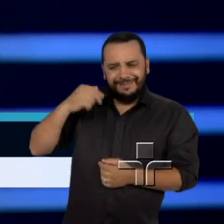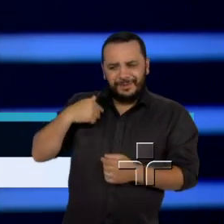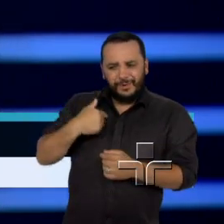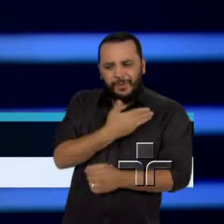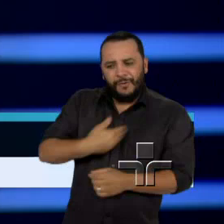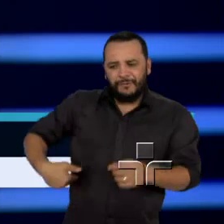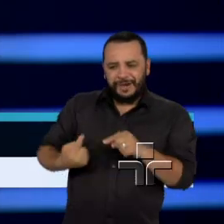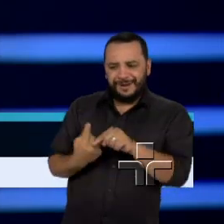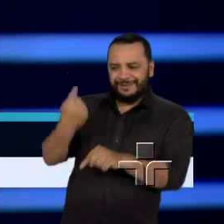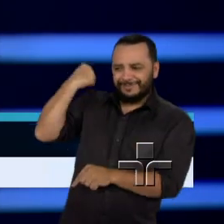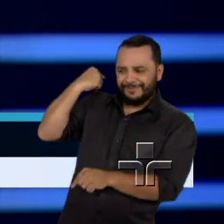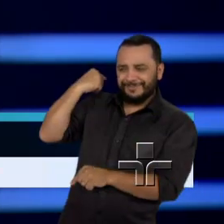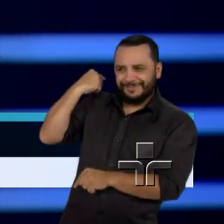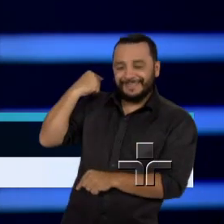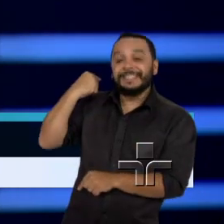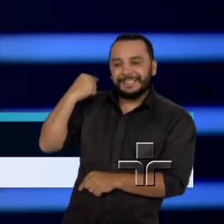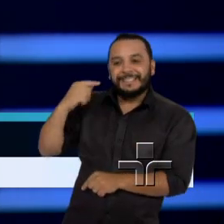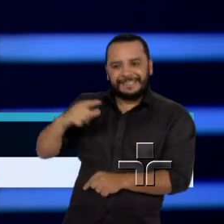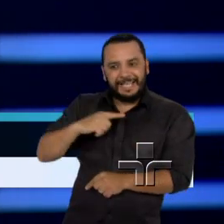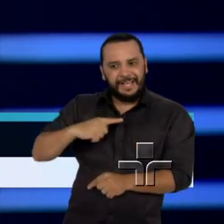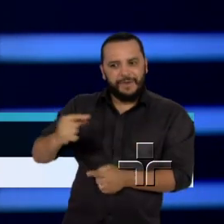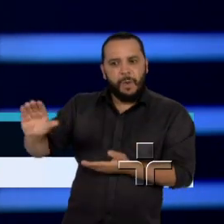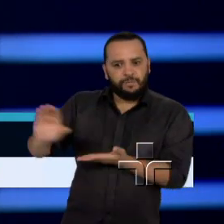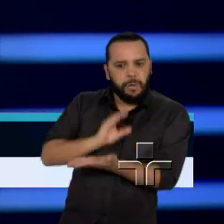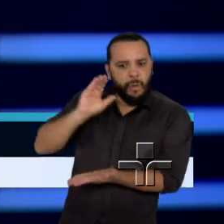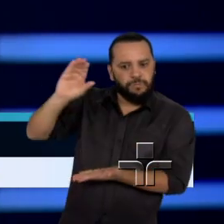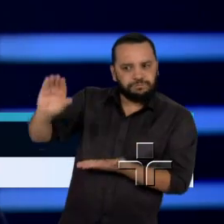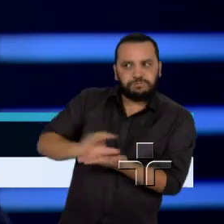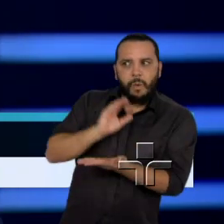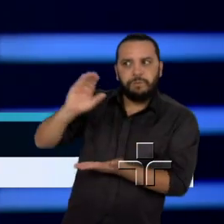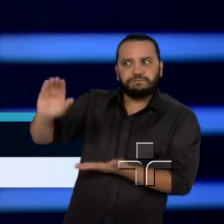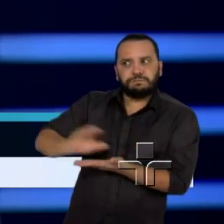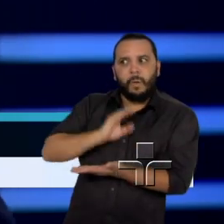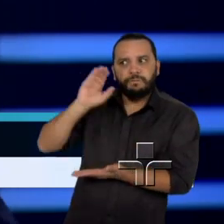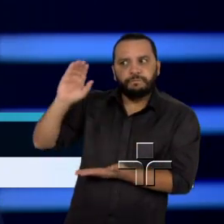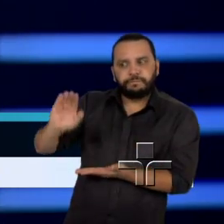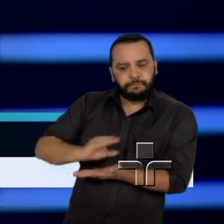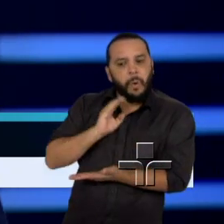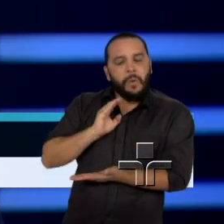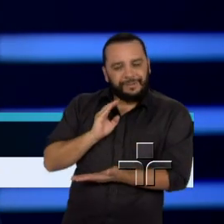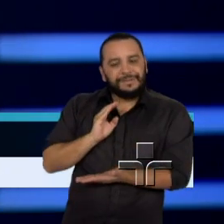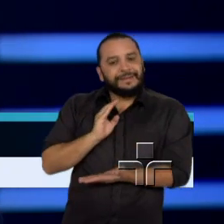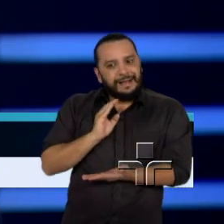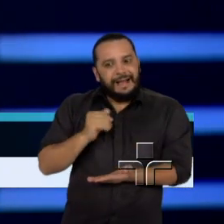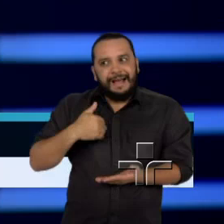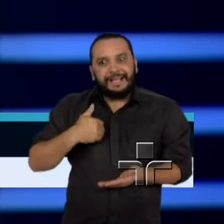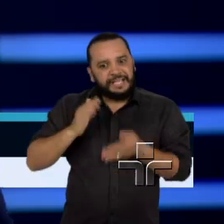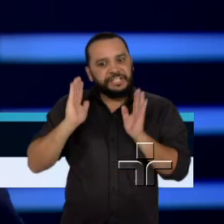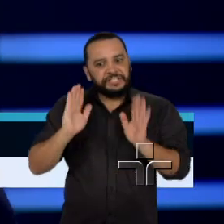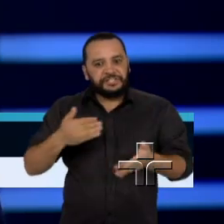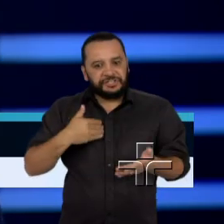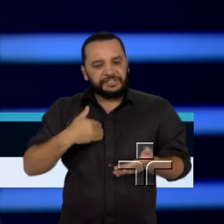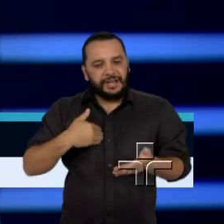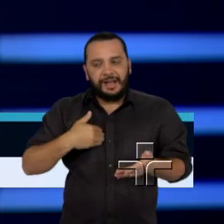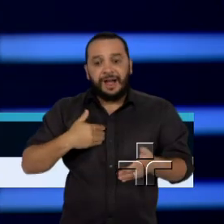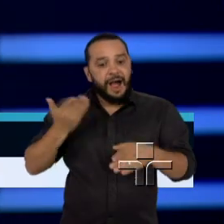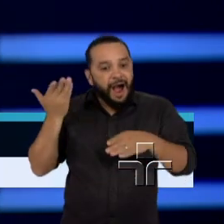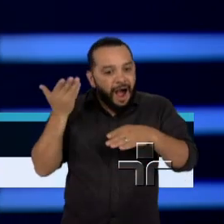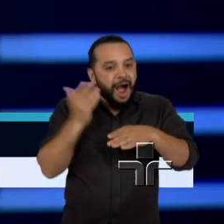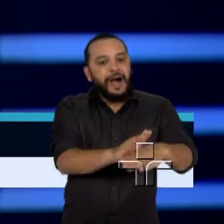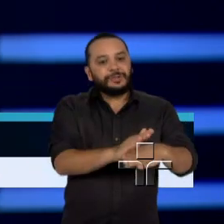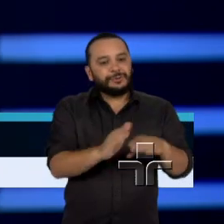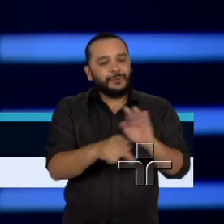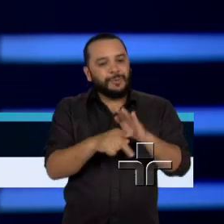a montantes gigantescos, né? Então viraram máquinas eleitorais imbatíveis ou muito